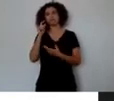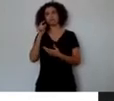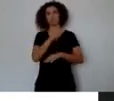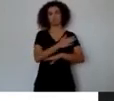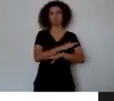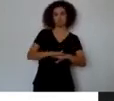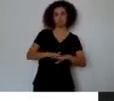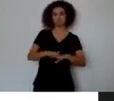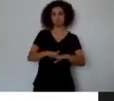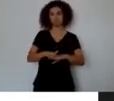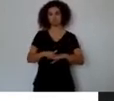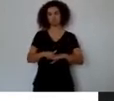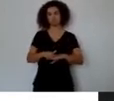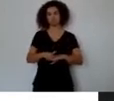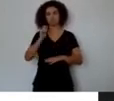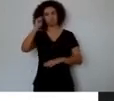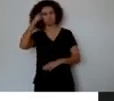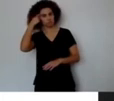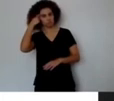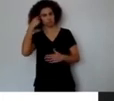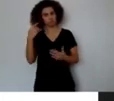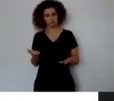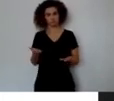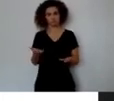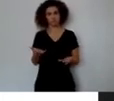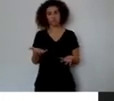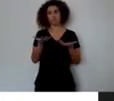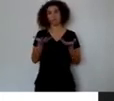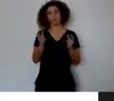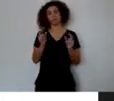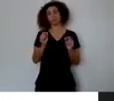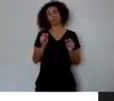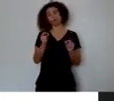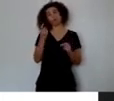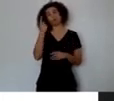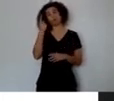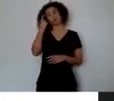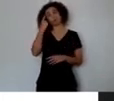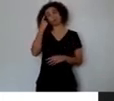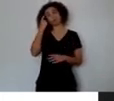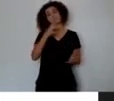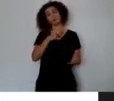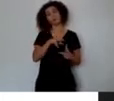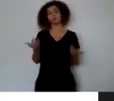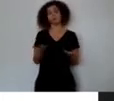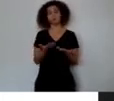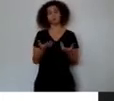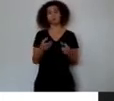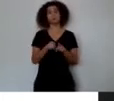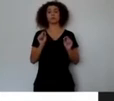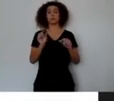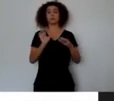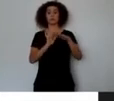acompanho? E eu pensei em trazer mais para o contemporâneo ainda, né, nas redes sociais, assim, esbarrando